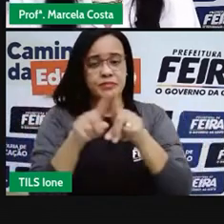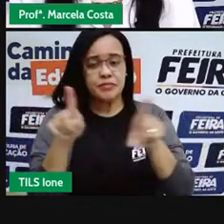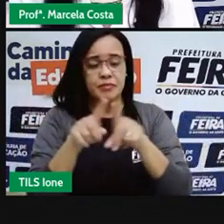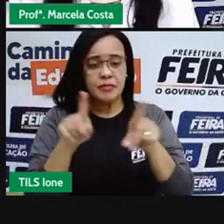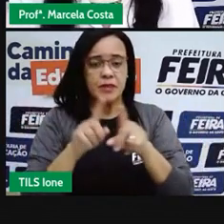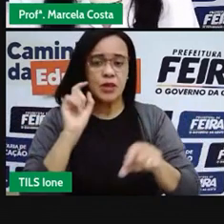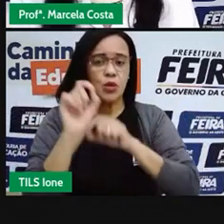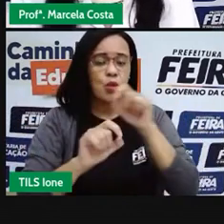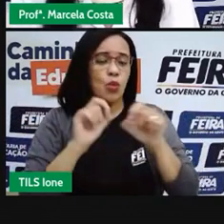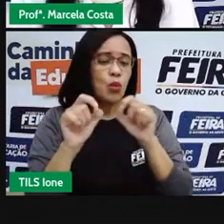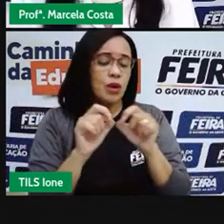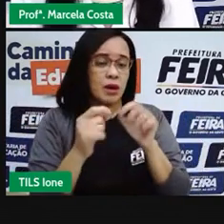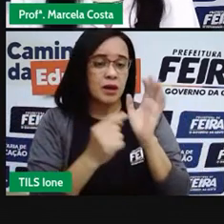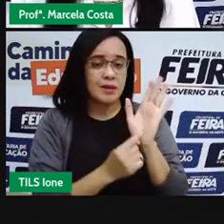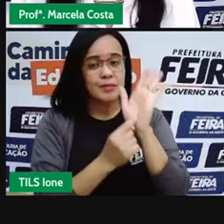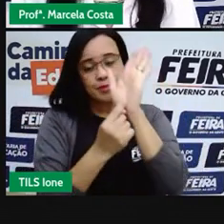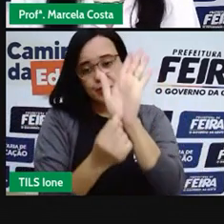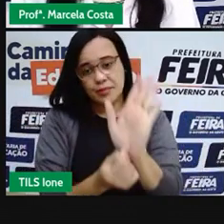uma aparência